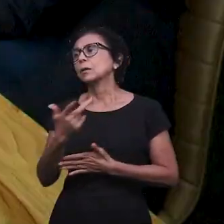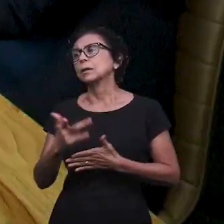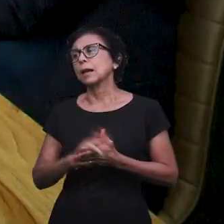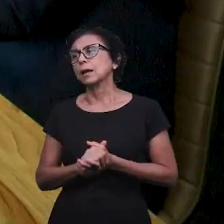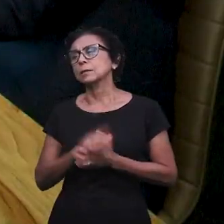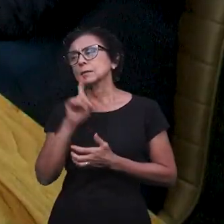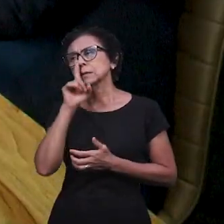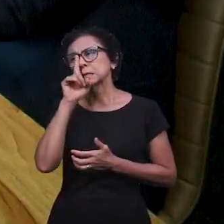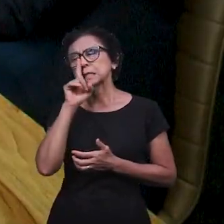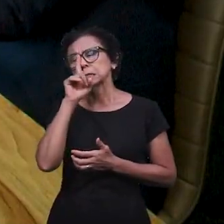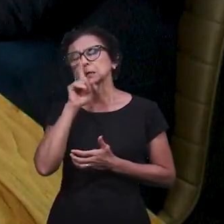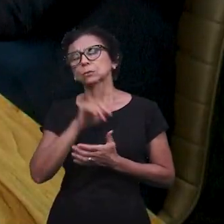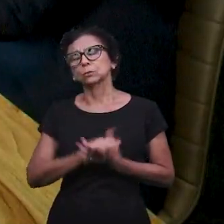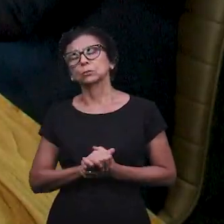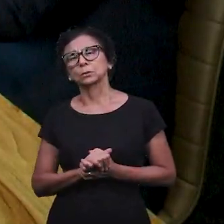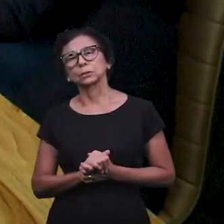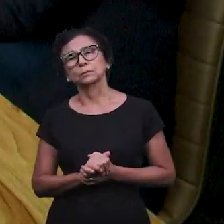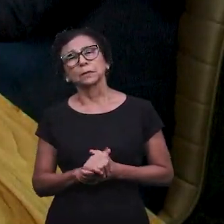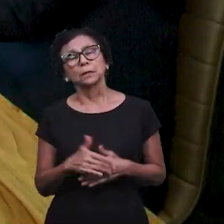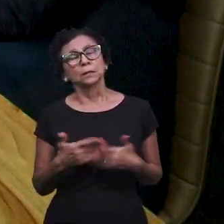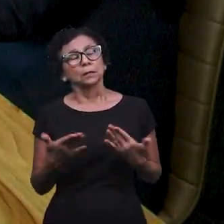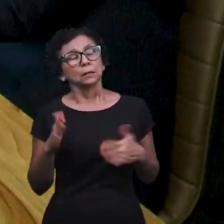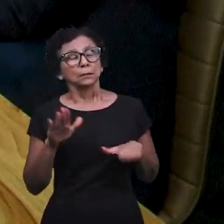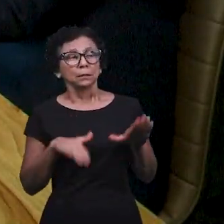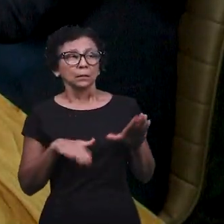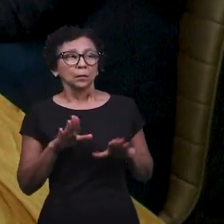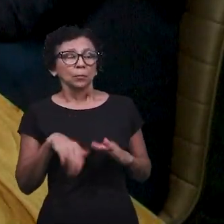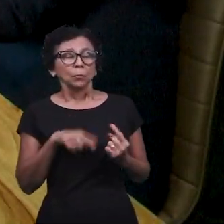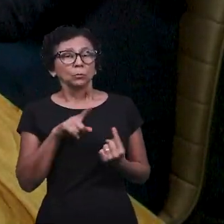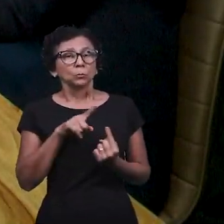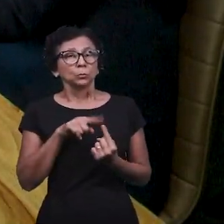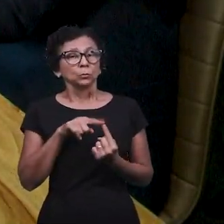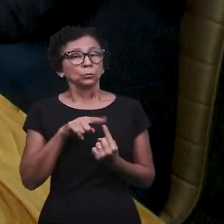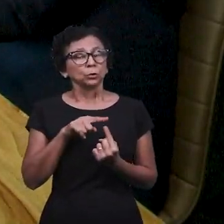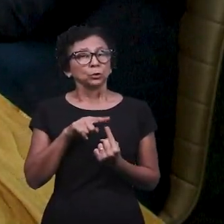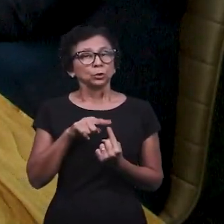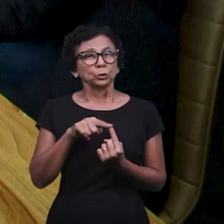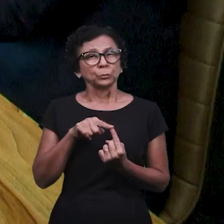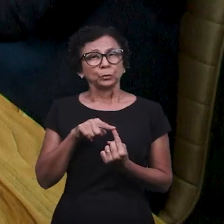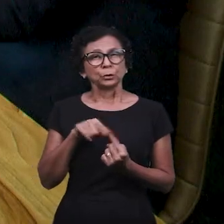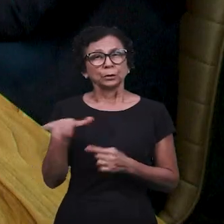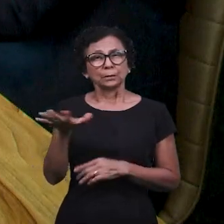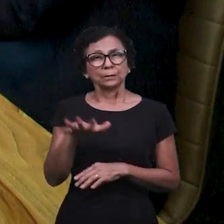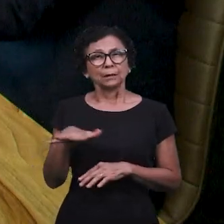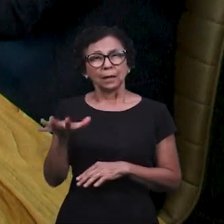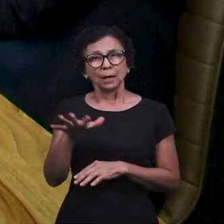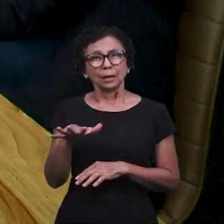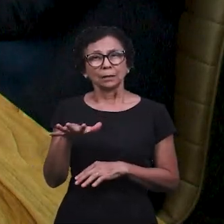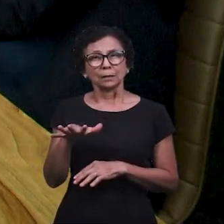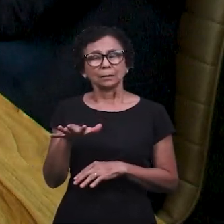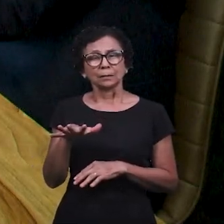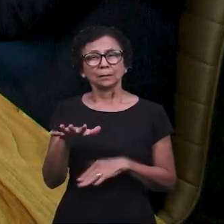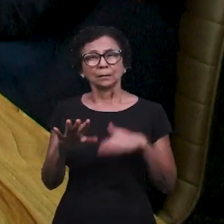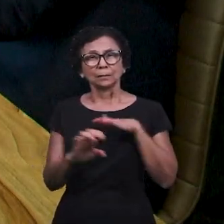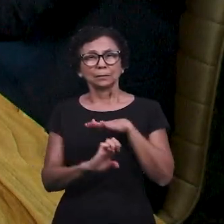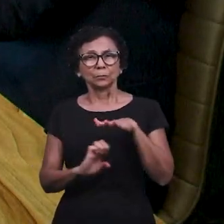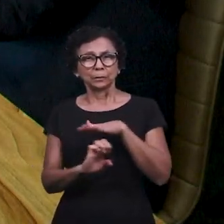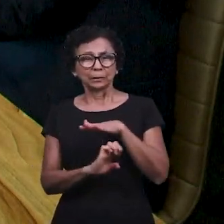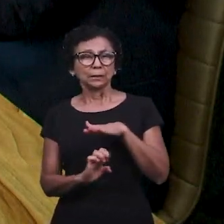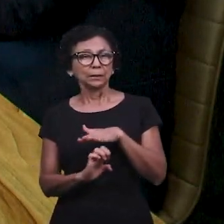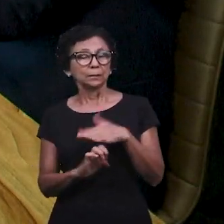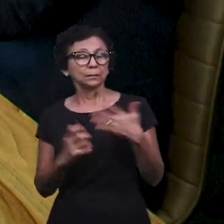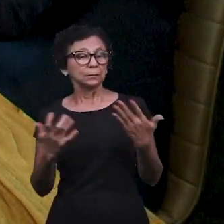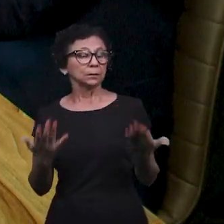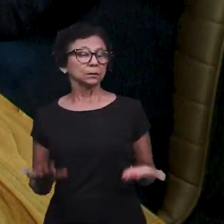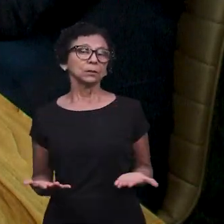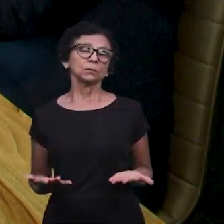riscos? Claro que vai depender muito, Rodrigo, do nicho de mercado, da área em que a empresa atua. E aí a gente vai definir isso com